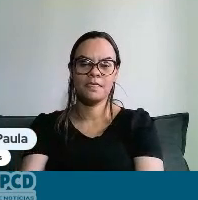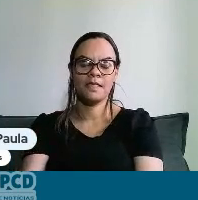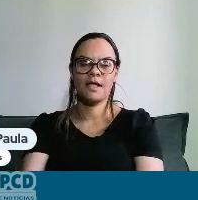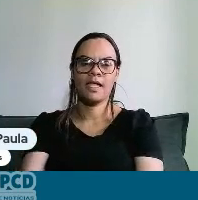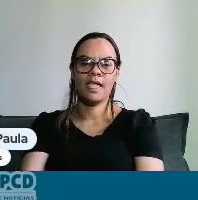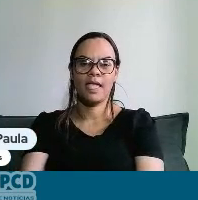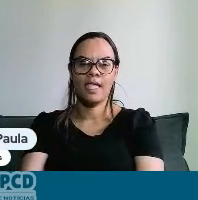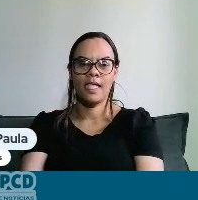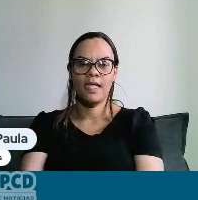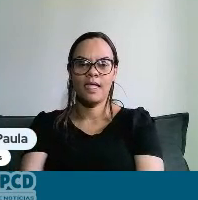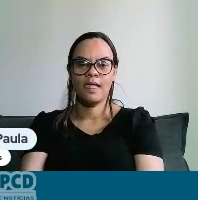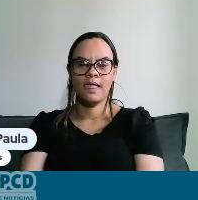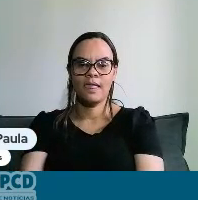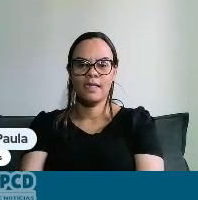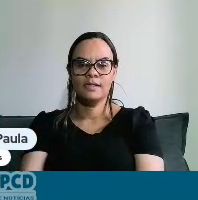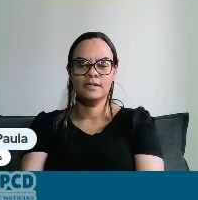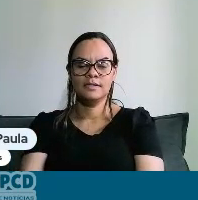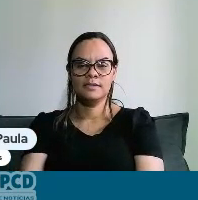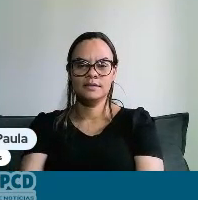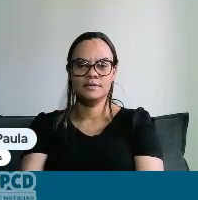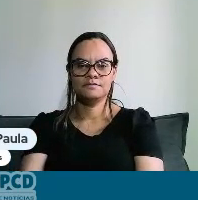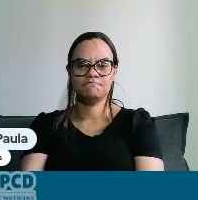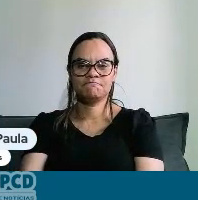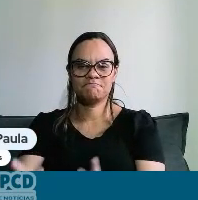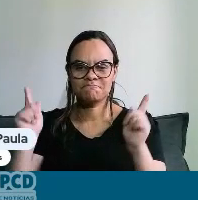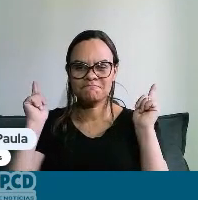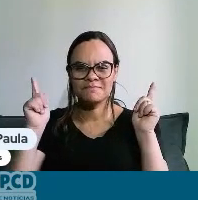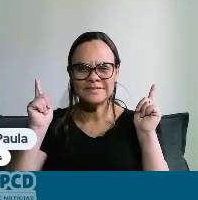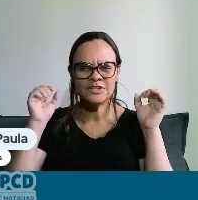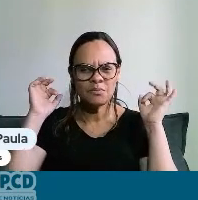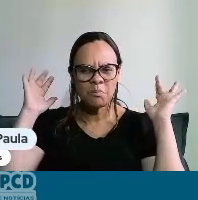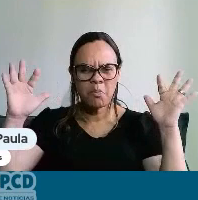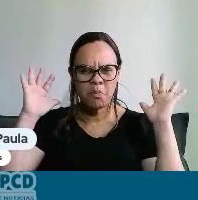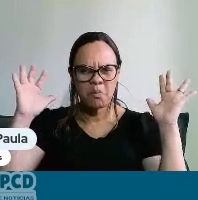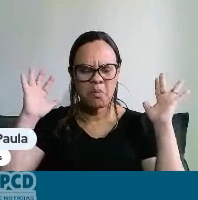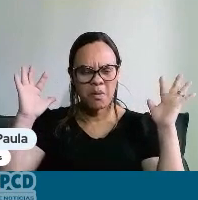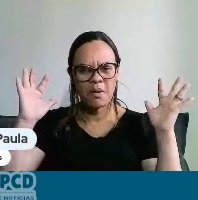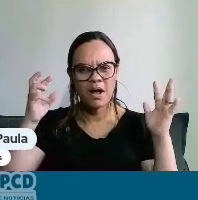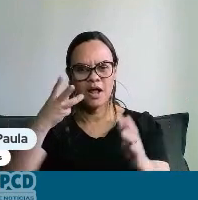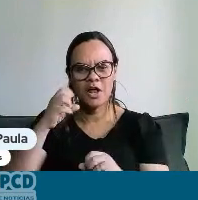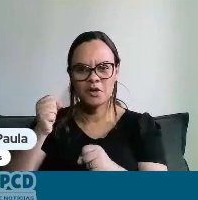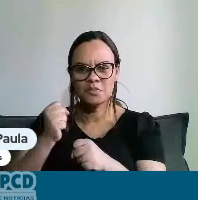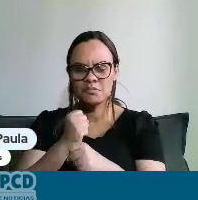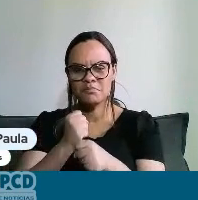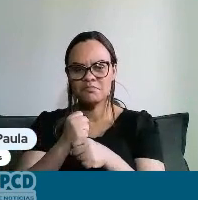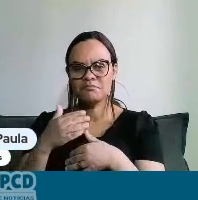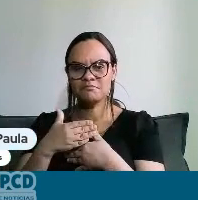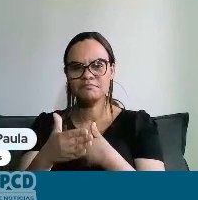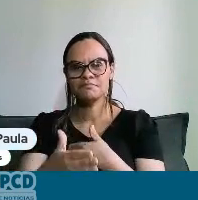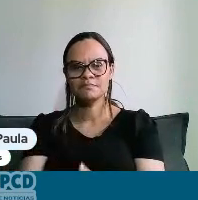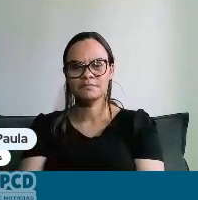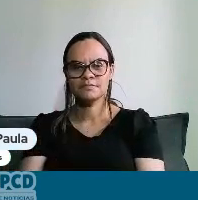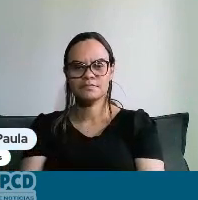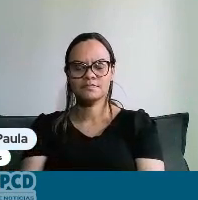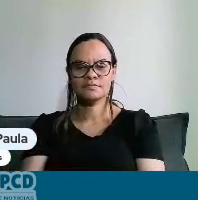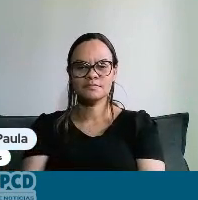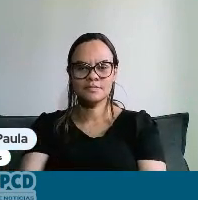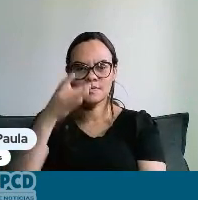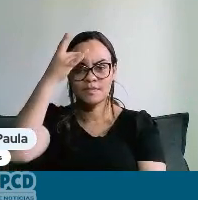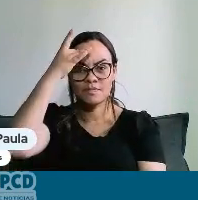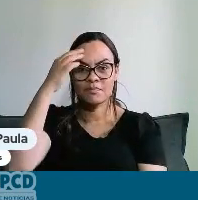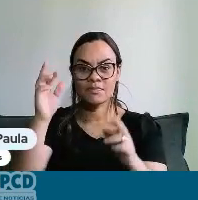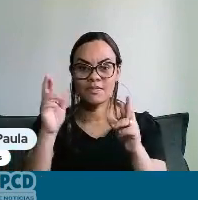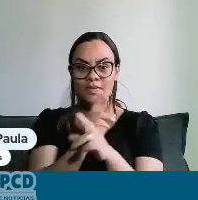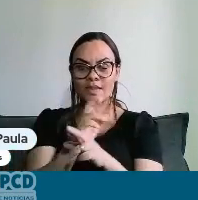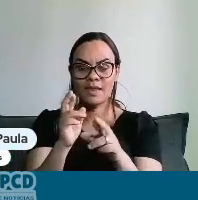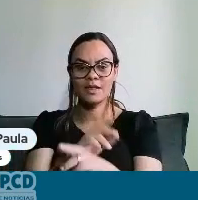o Edson, ele tem uma militância aí nessa parte, ele já faz mais de 30 anos que ele tem essa militância para conscientizar as pessoas em relação à questão